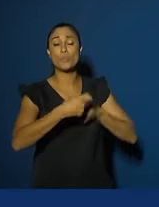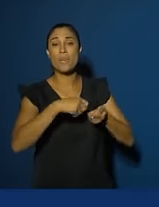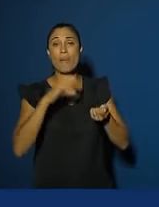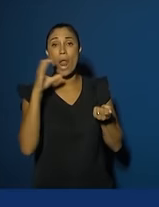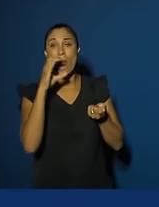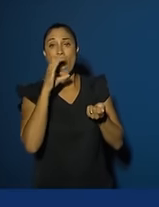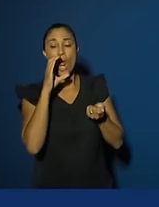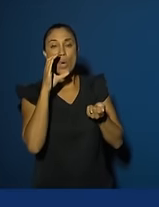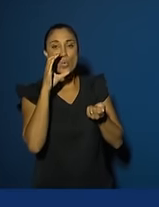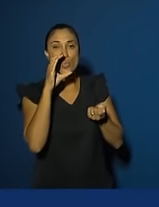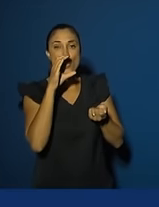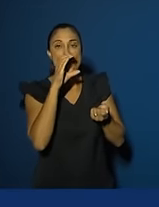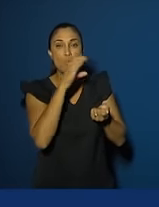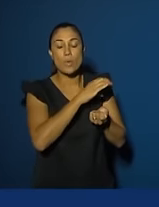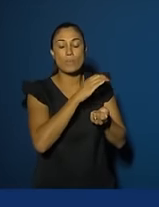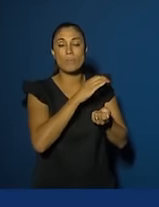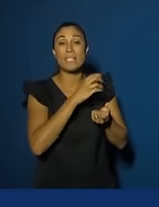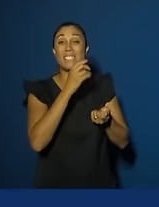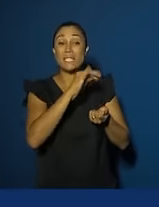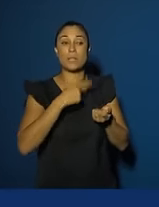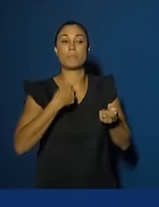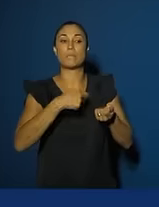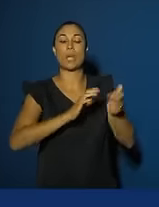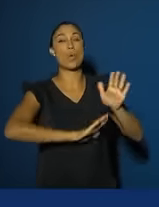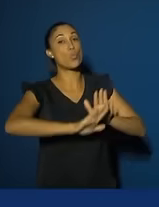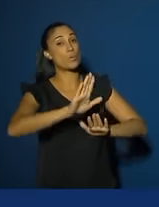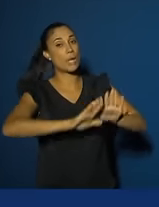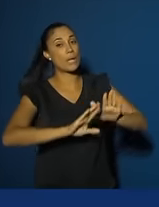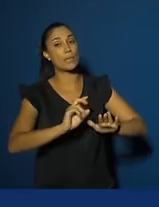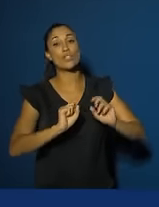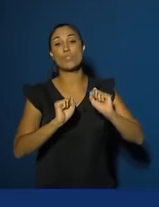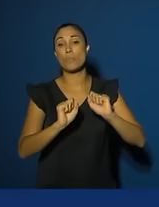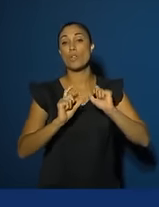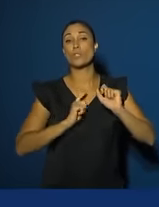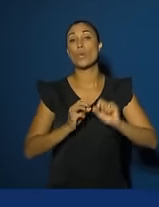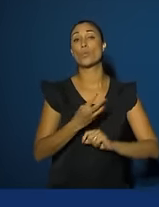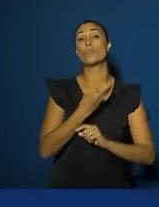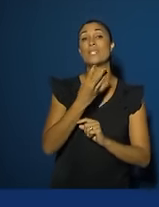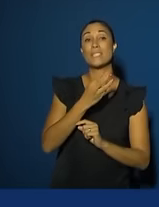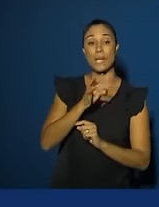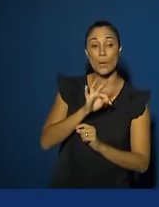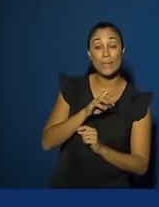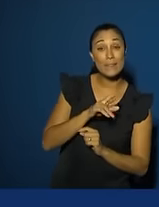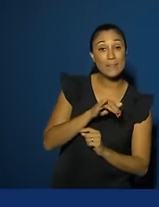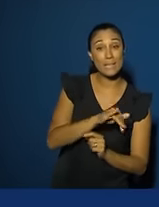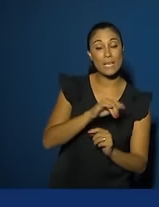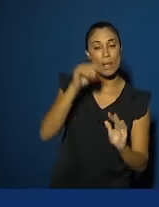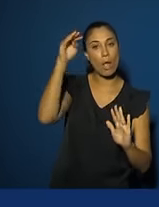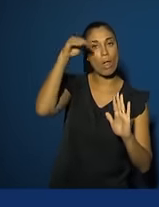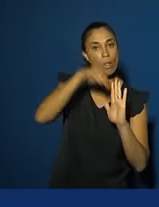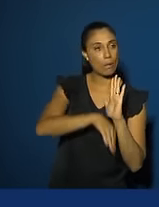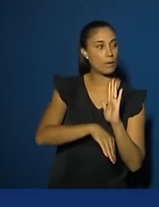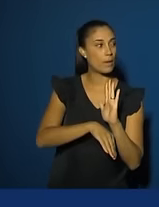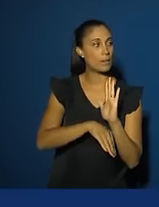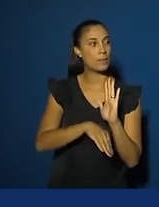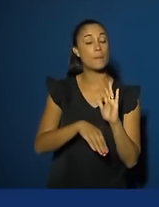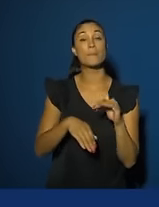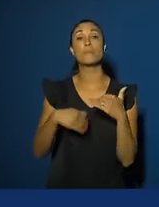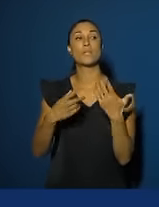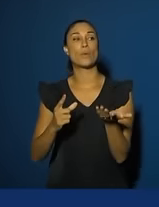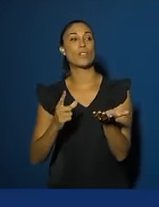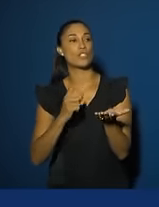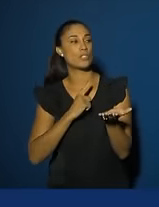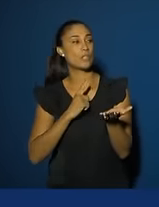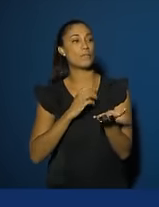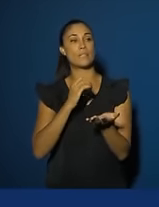e vai desacelerar muito se a gente não tomar cuidado nós podemos ter um terceiro tri com queda né e tivemos